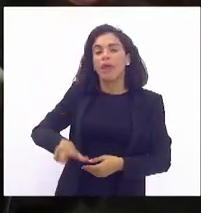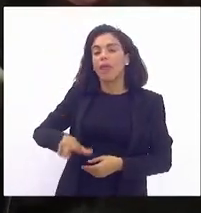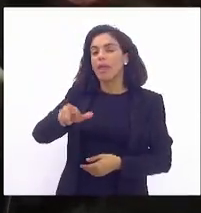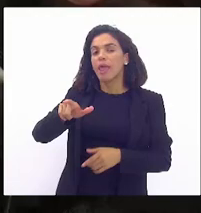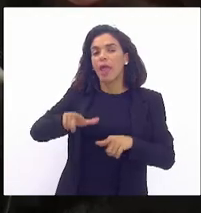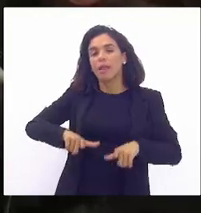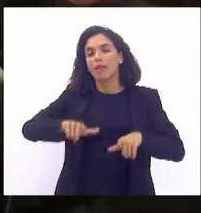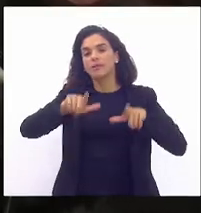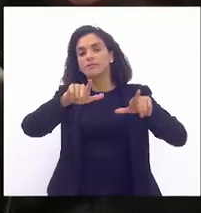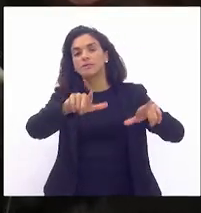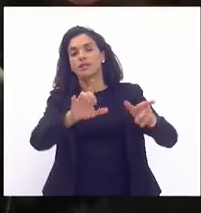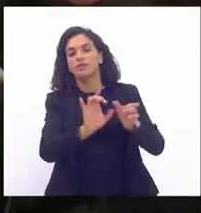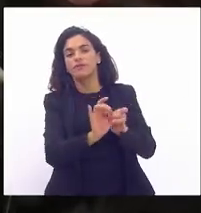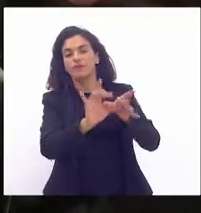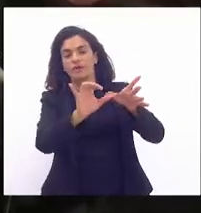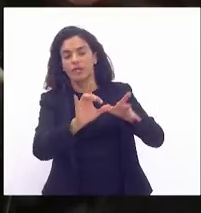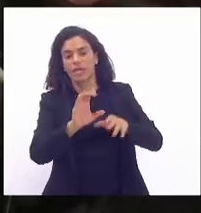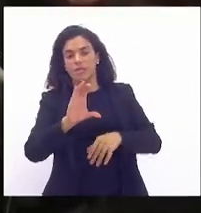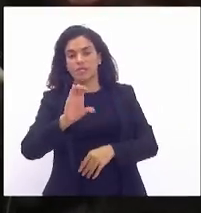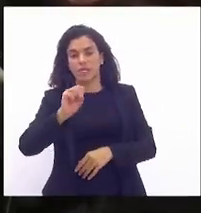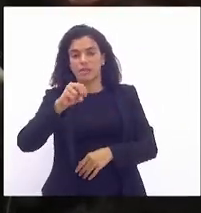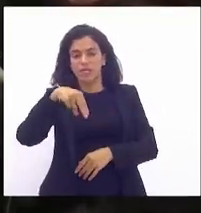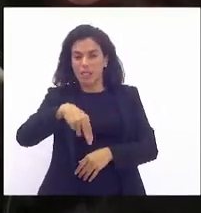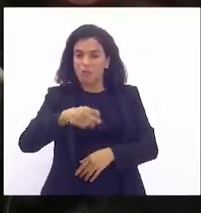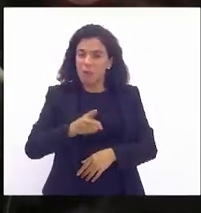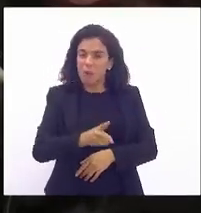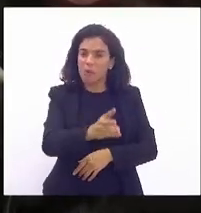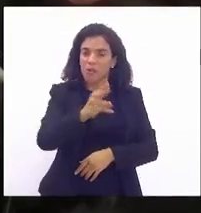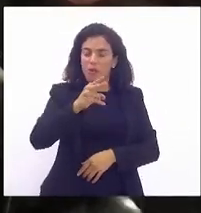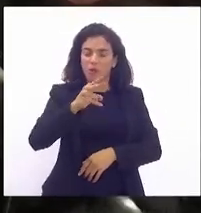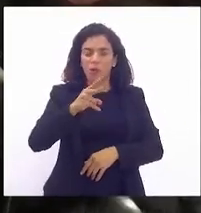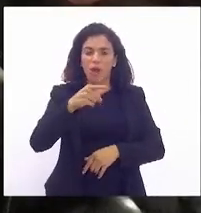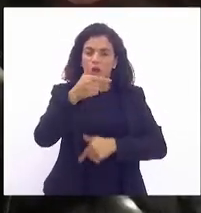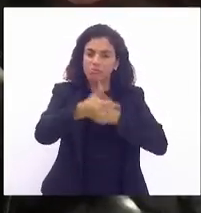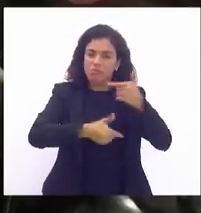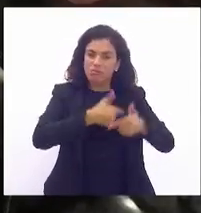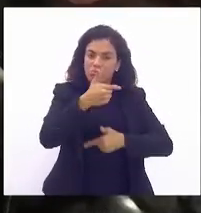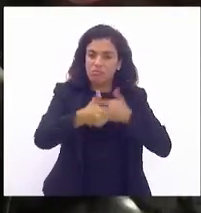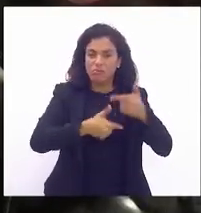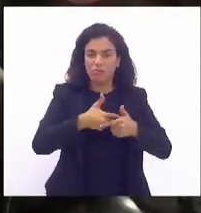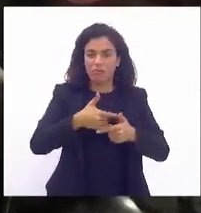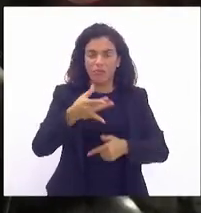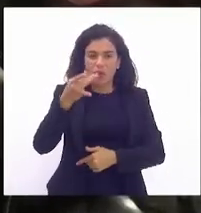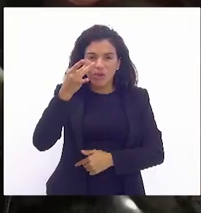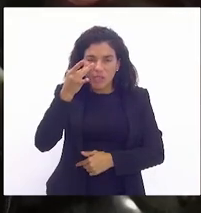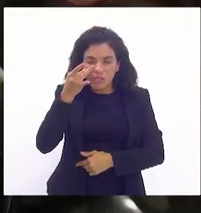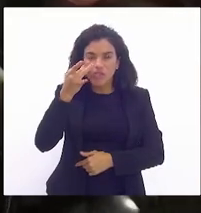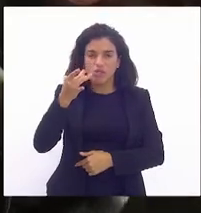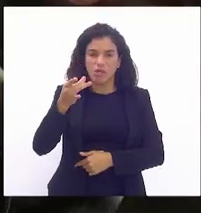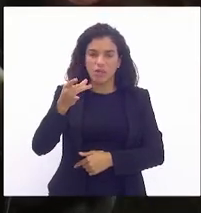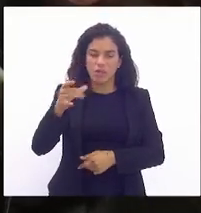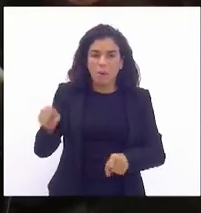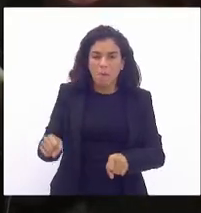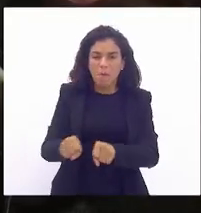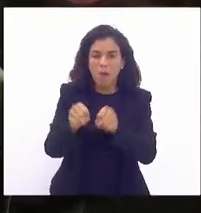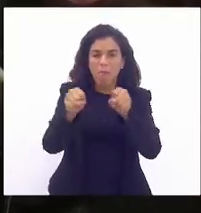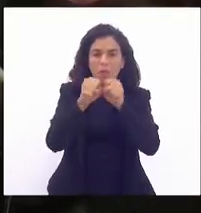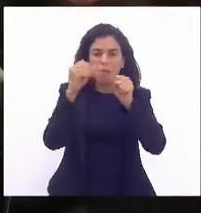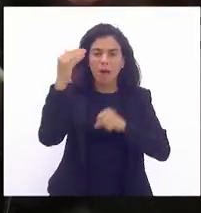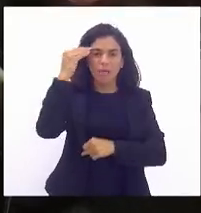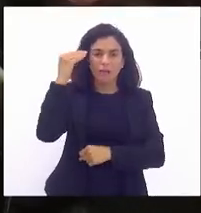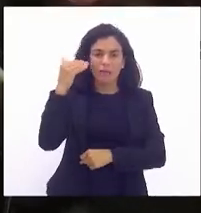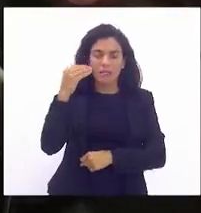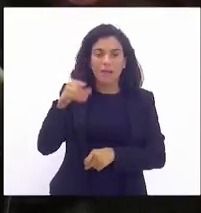CSN para que funcione? Nós assistimos às tragédias de Brumadinho e de Mariana,